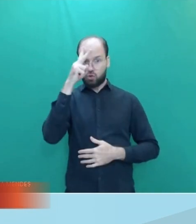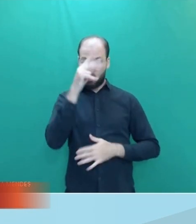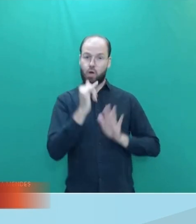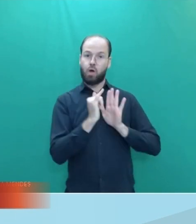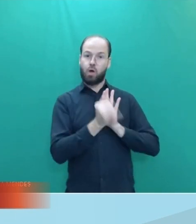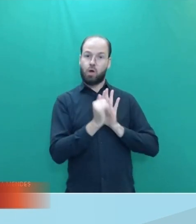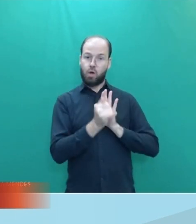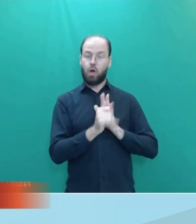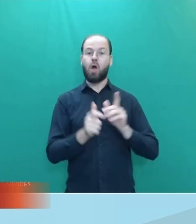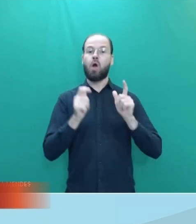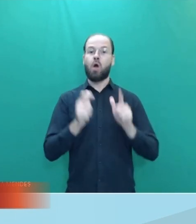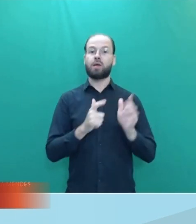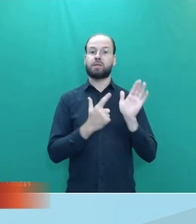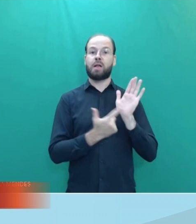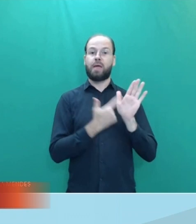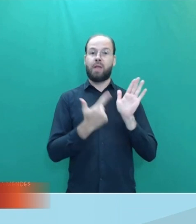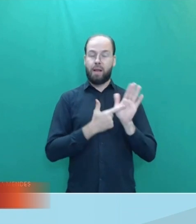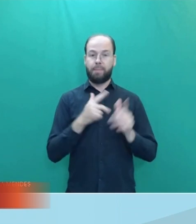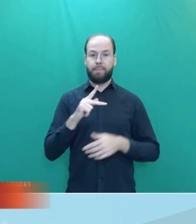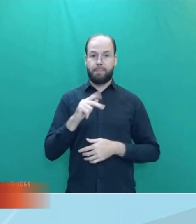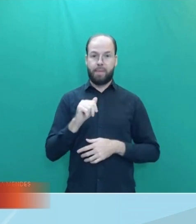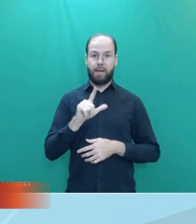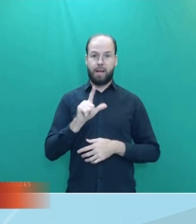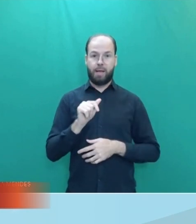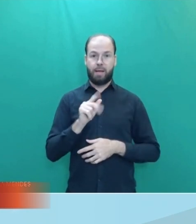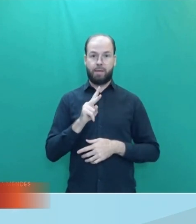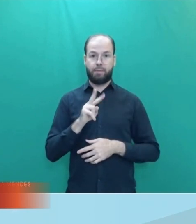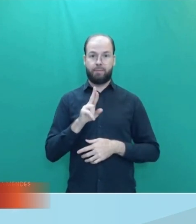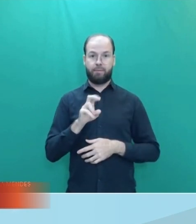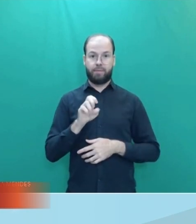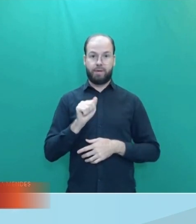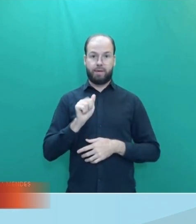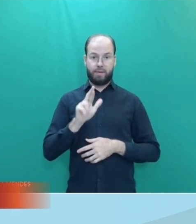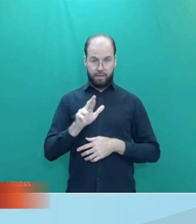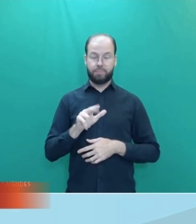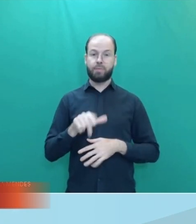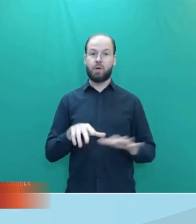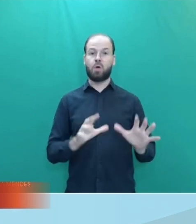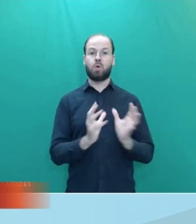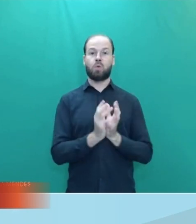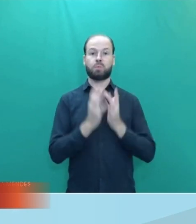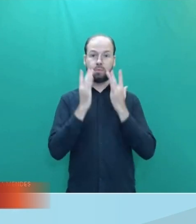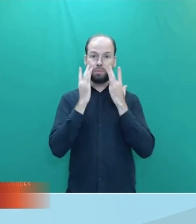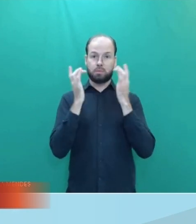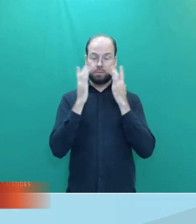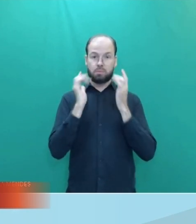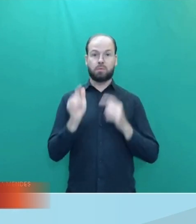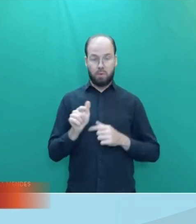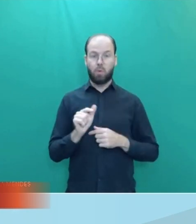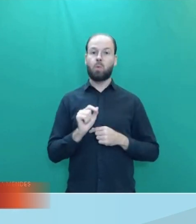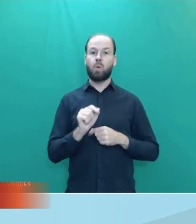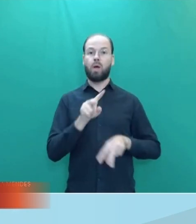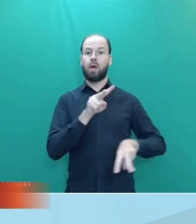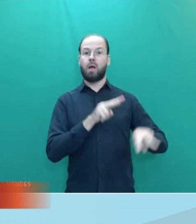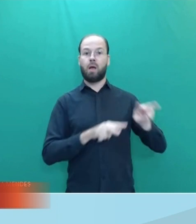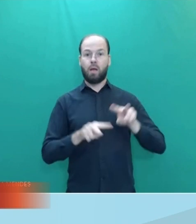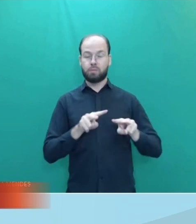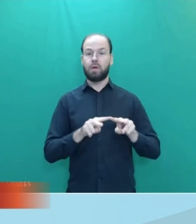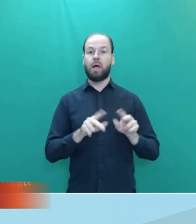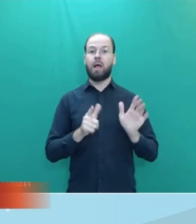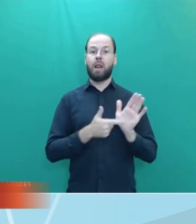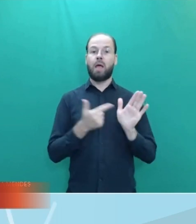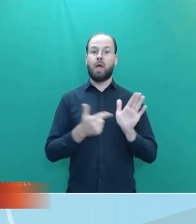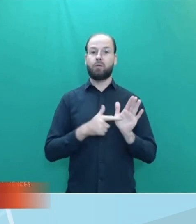histórias na Livraria Palavrear. Nesse dia, o grupo de teatro Destinatário faz uma releitura do livro Amoras,